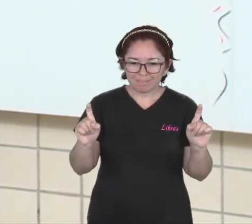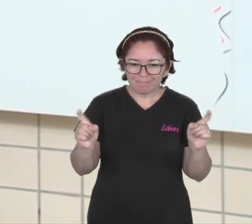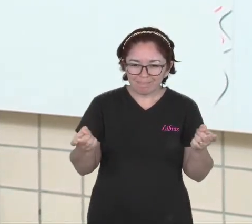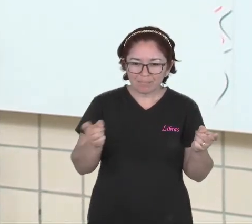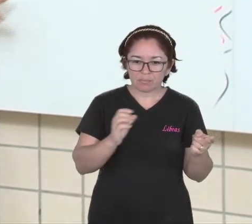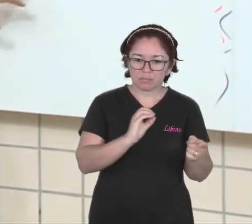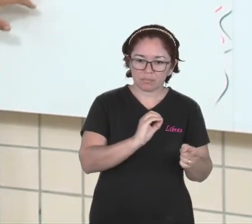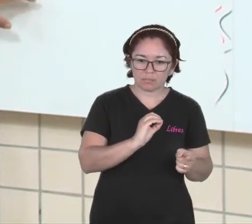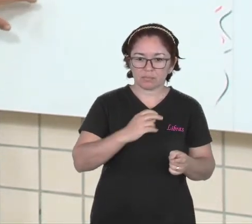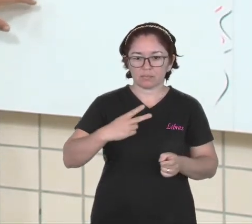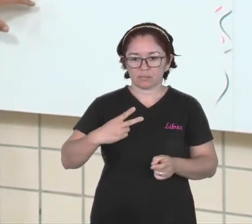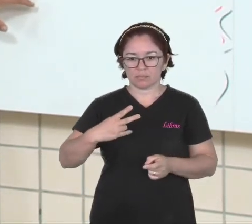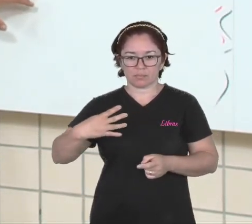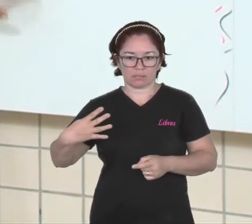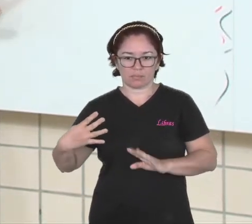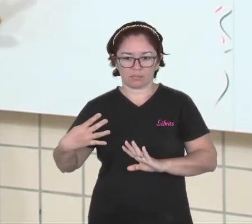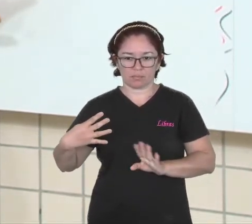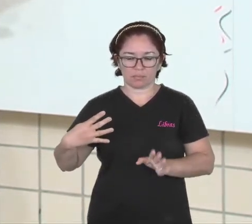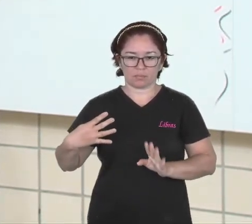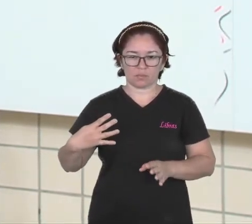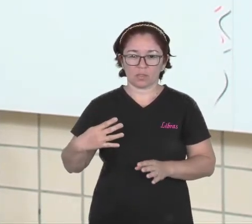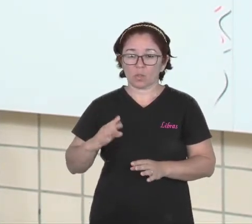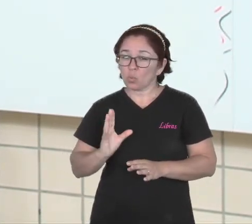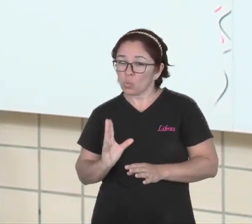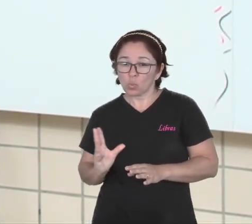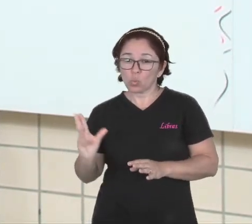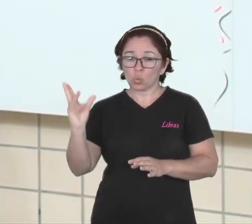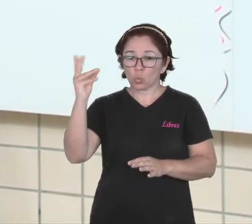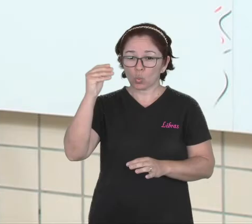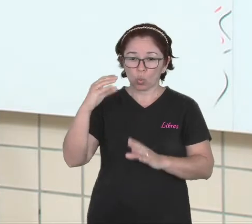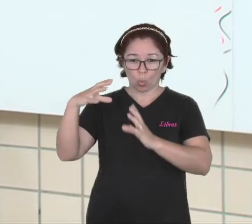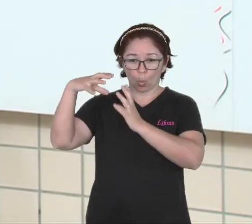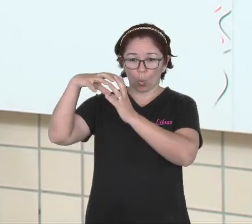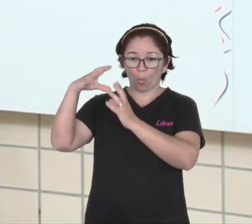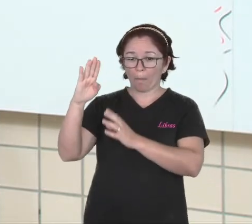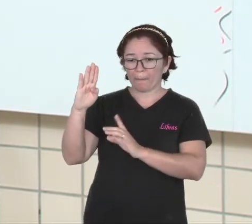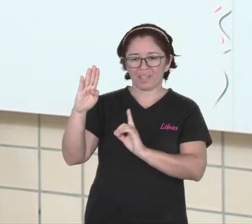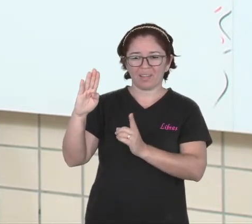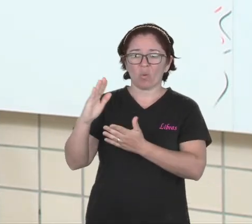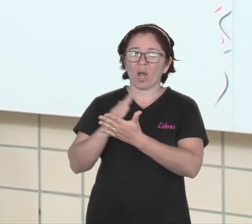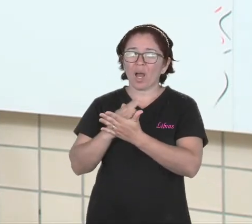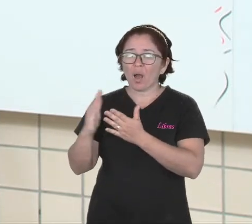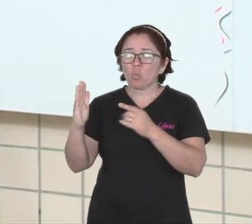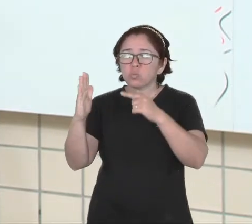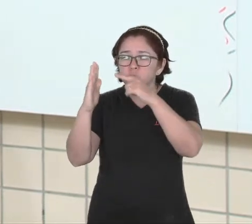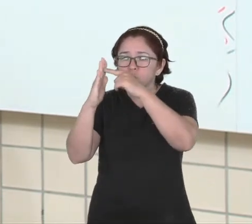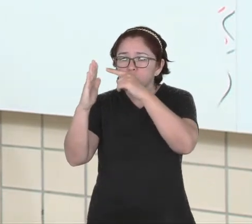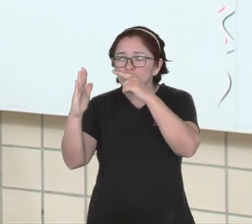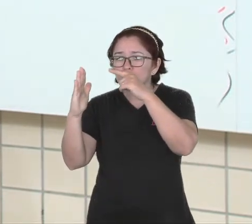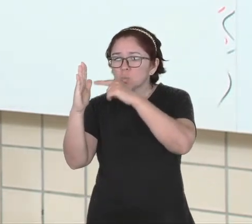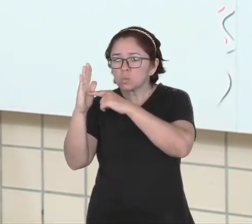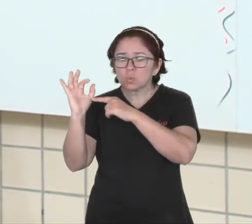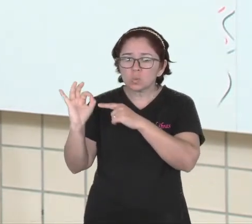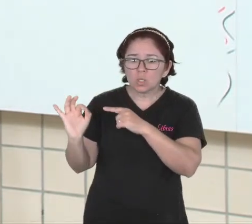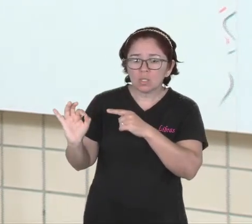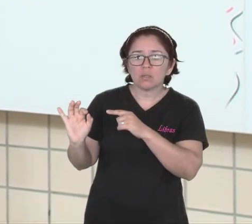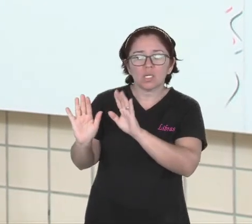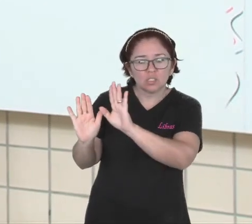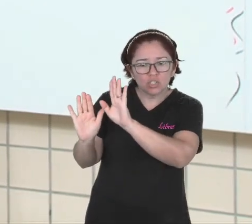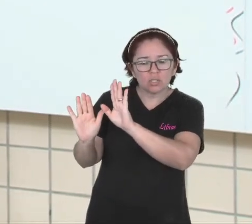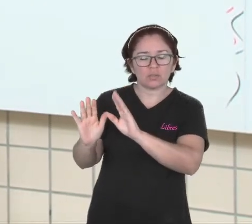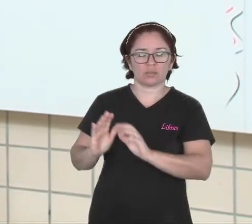não posso citar todo o conjunto B. Por quê? Porque vários elementos de B não foram usados na resposta. Tranquilo?